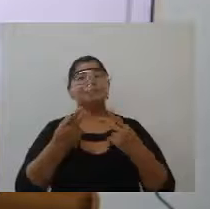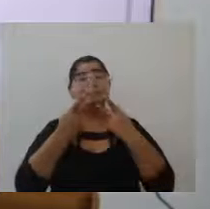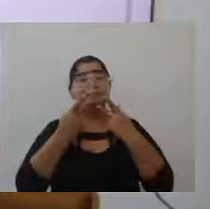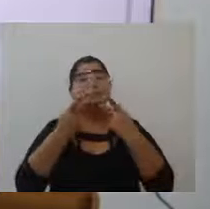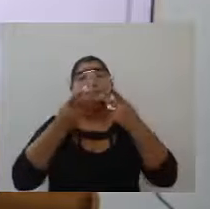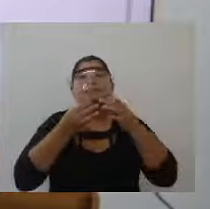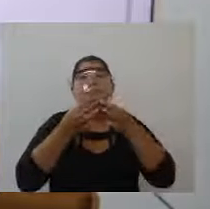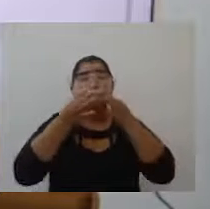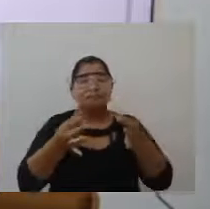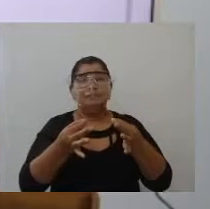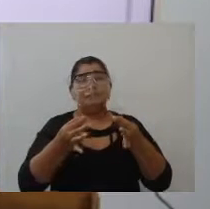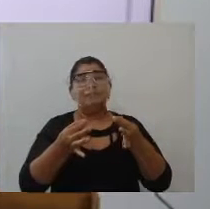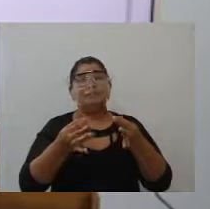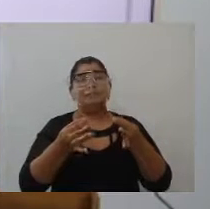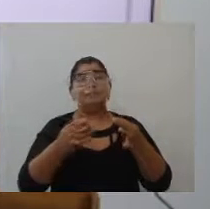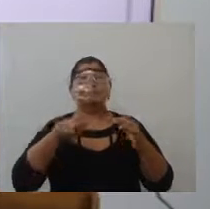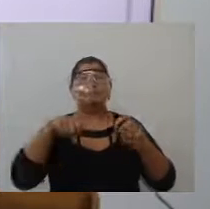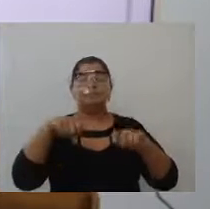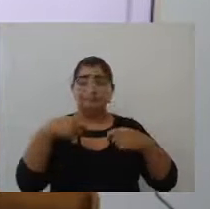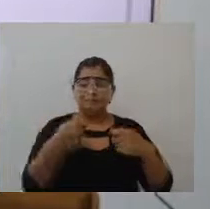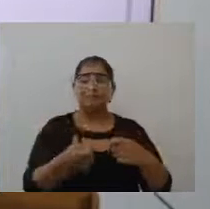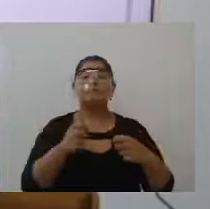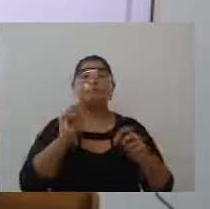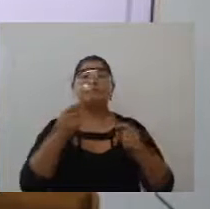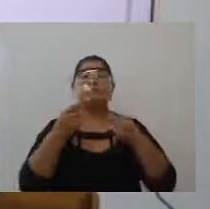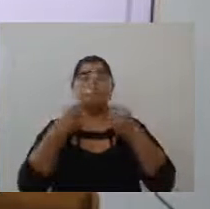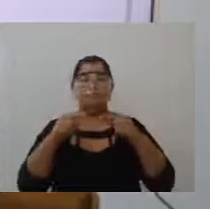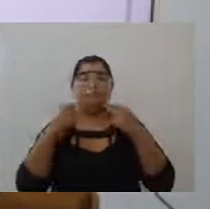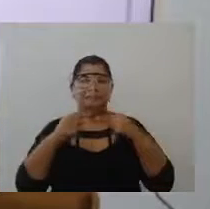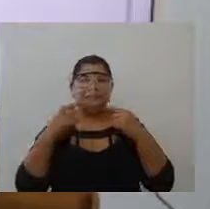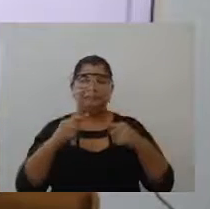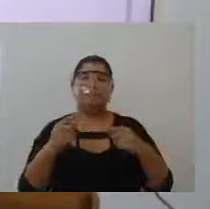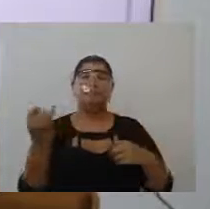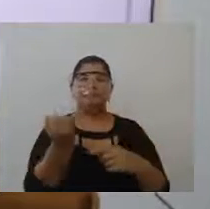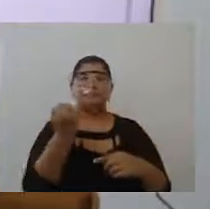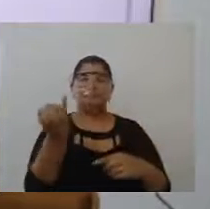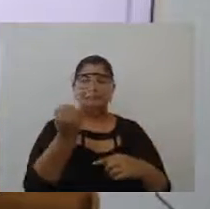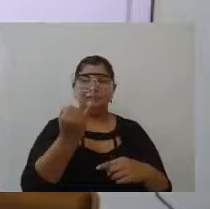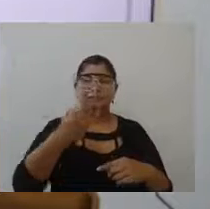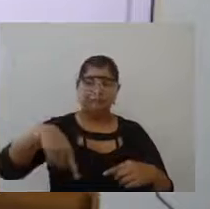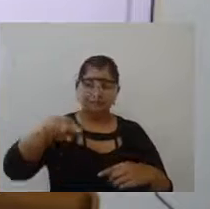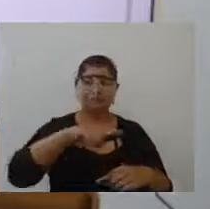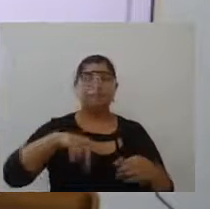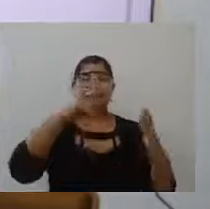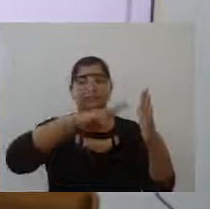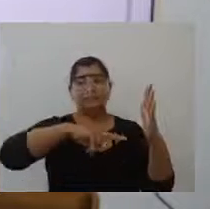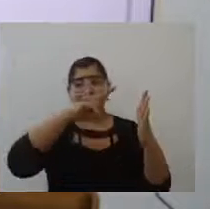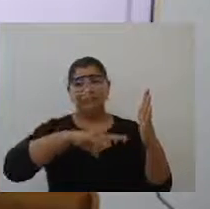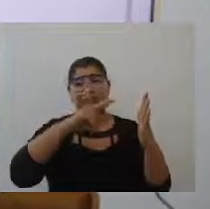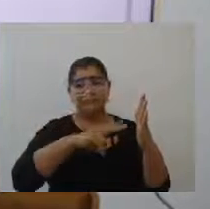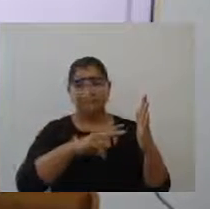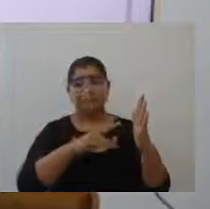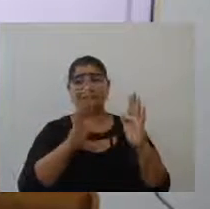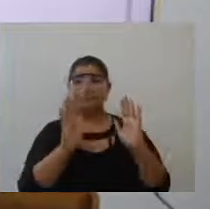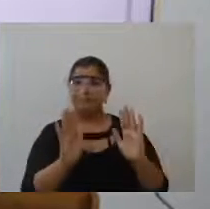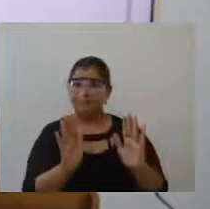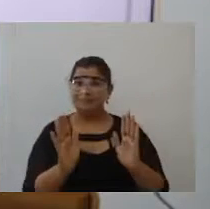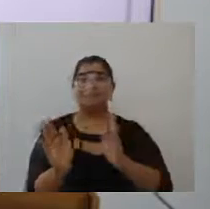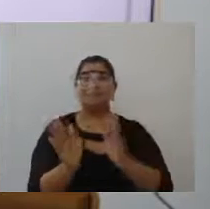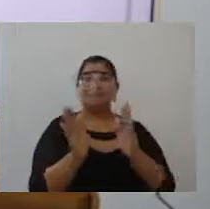veredito. Isso é senso crítico. É isso que se pede hoje de um leitor. Bem, eu falei sobre